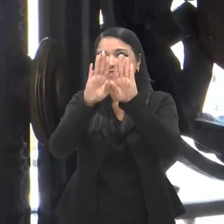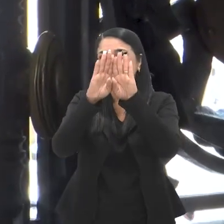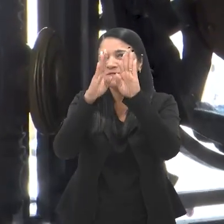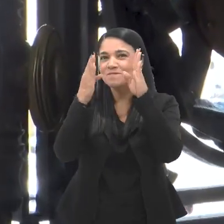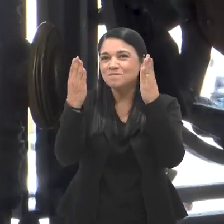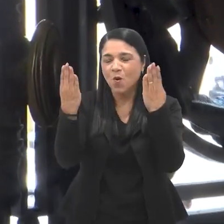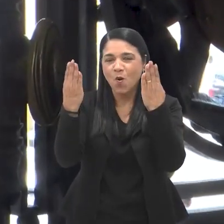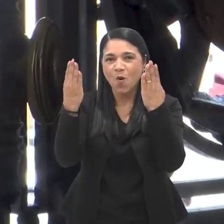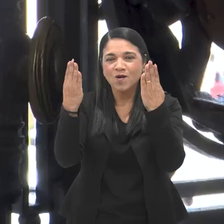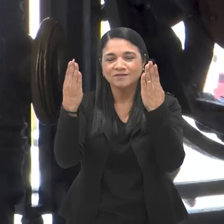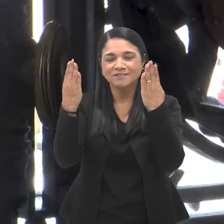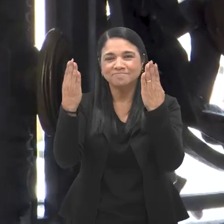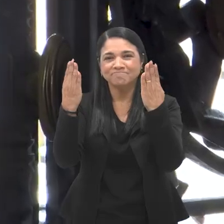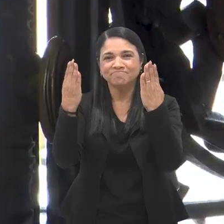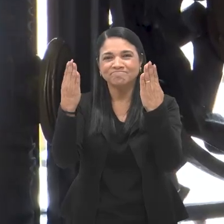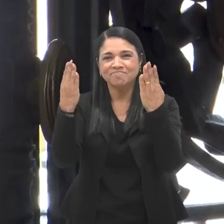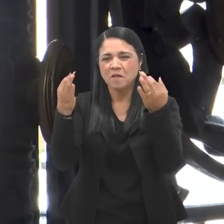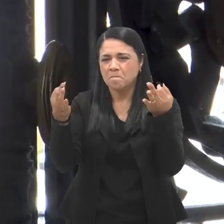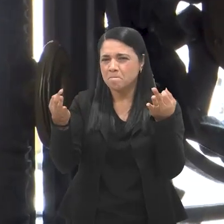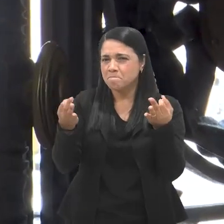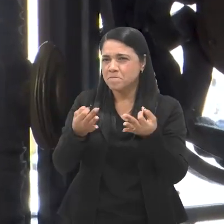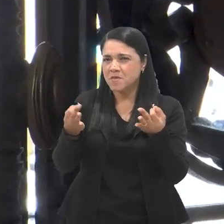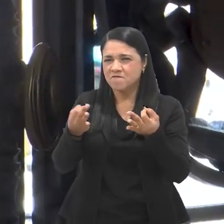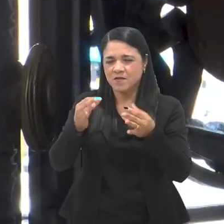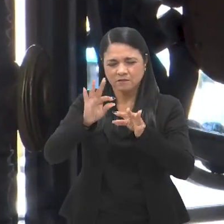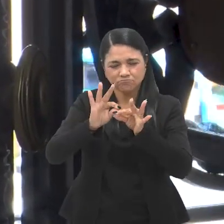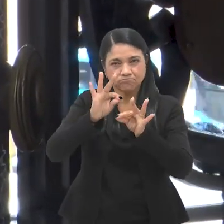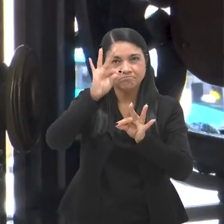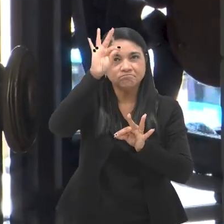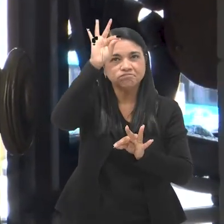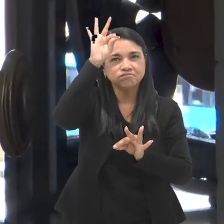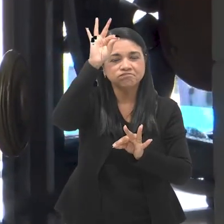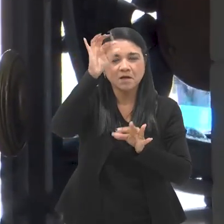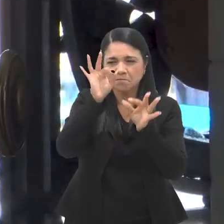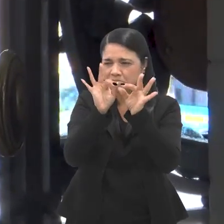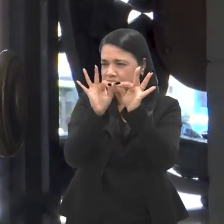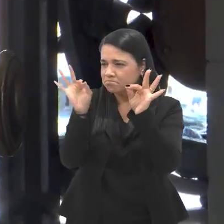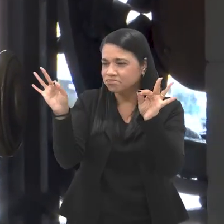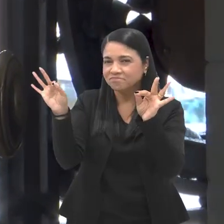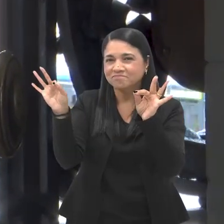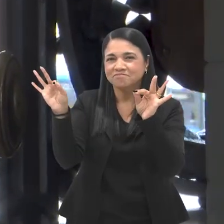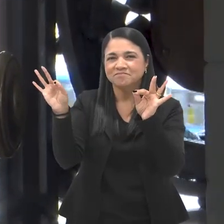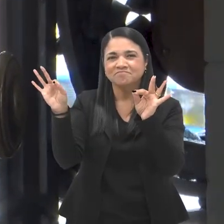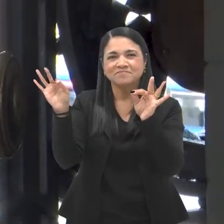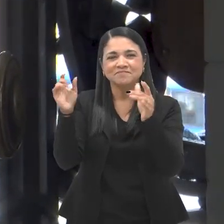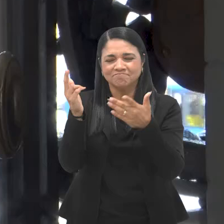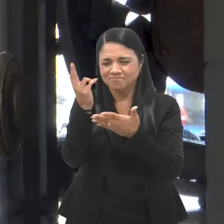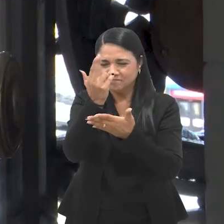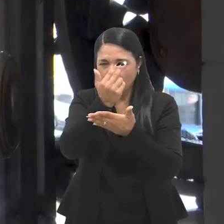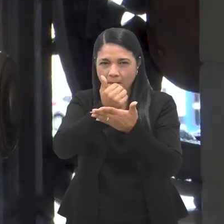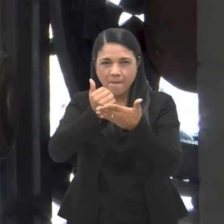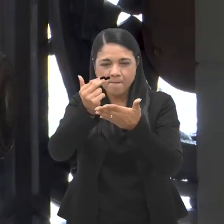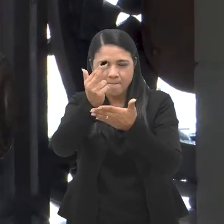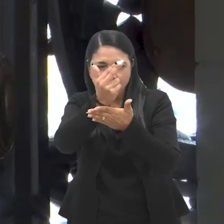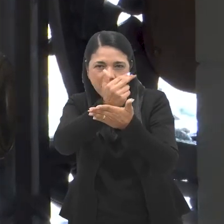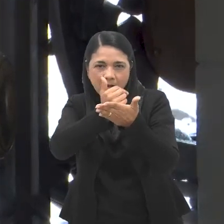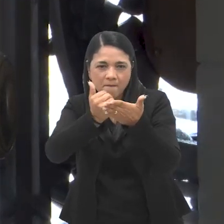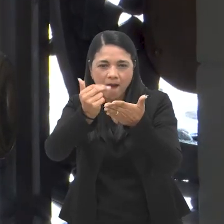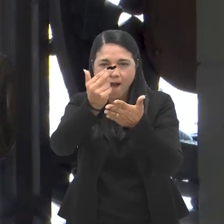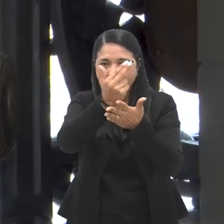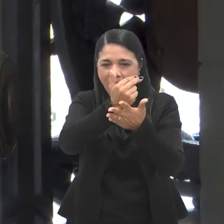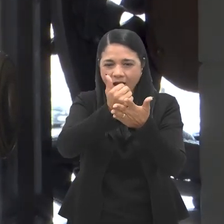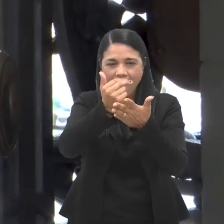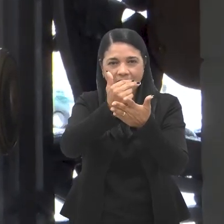As portas em serralheria, perfeitamente dimensionadas, adequadas para o tamanho, todas paginadas,